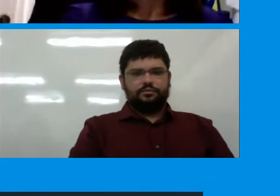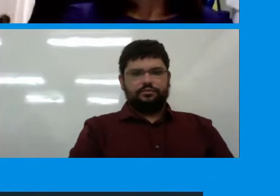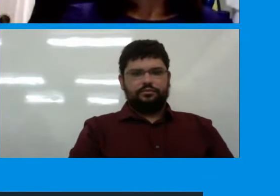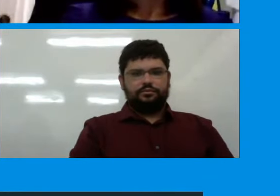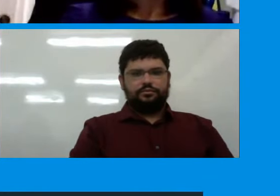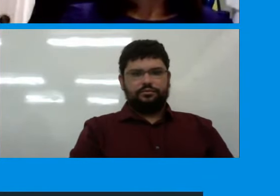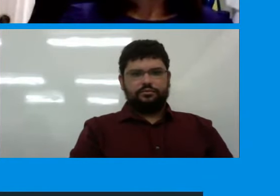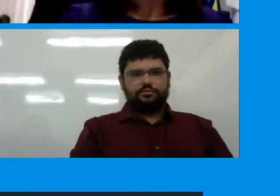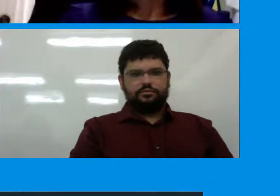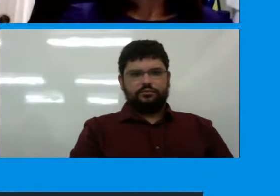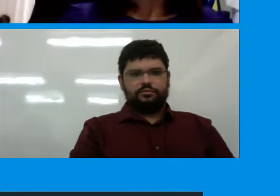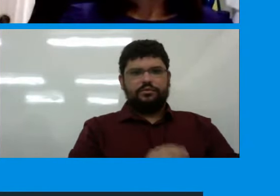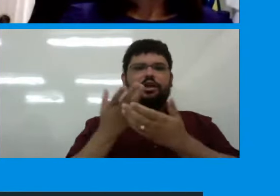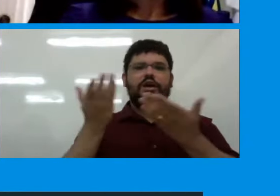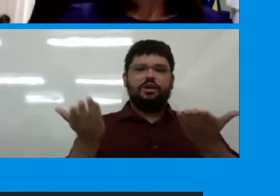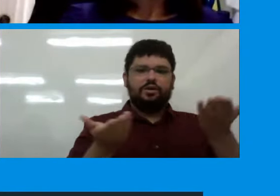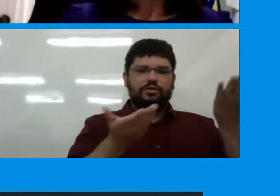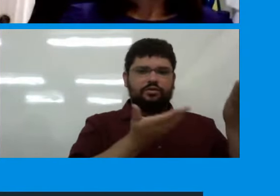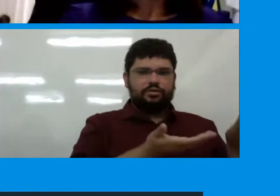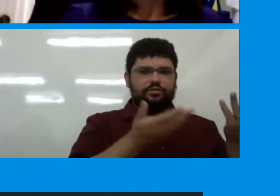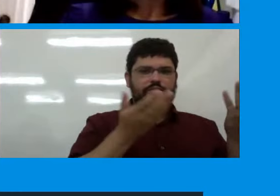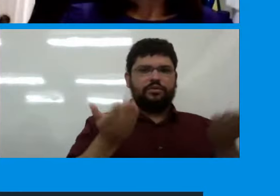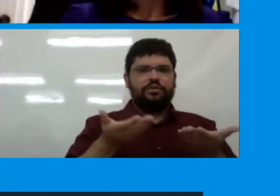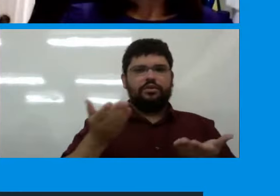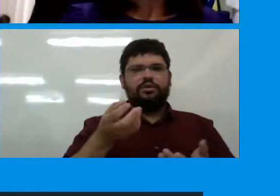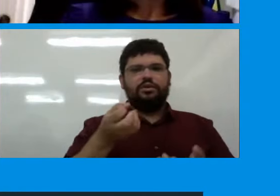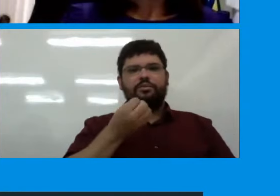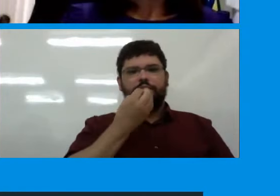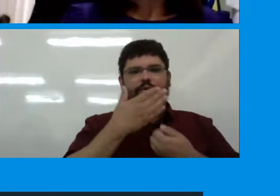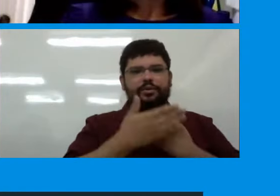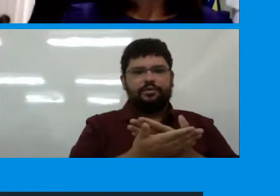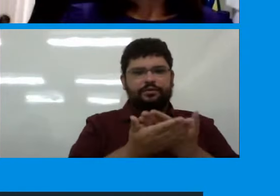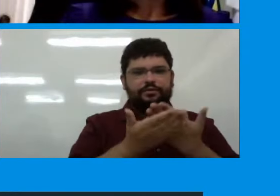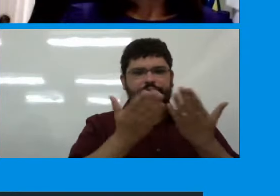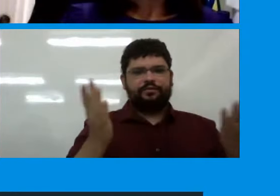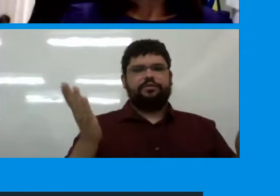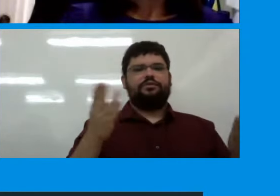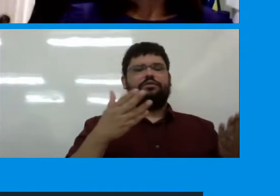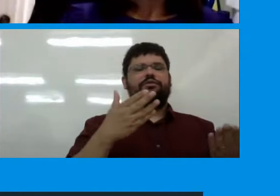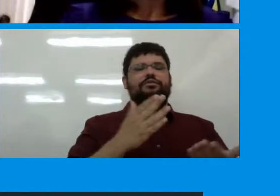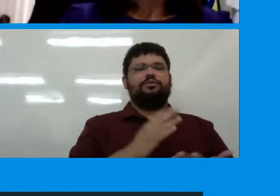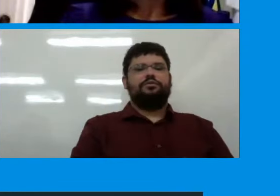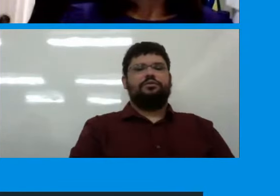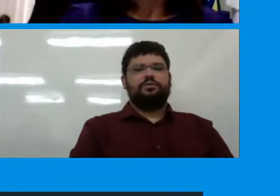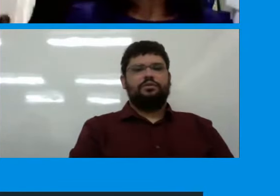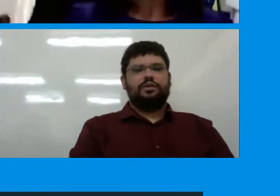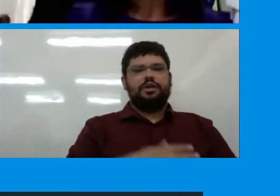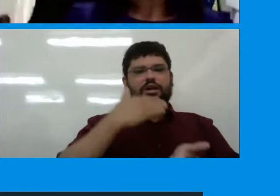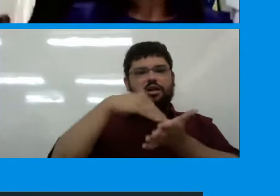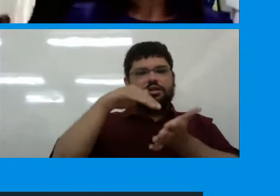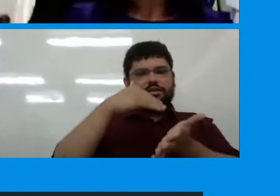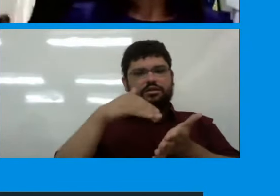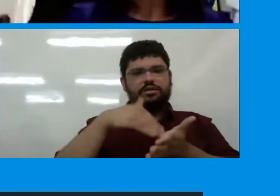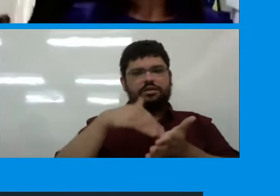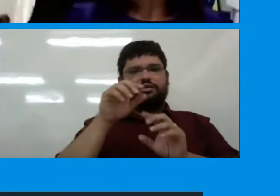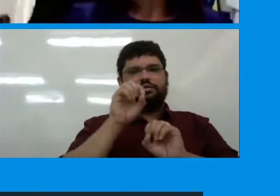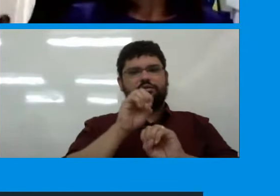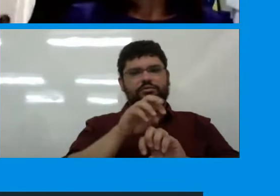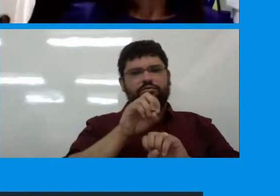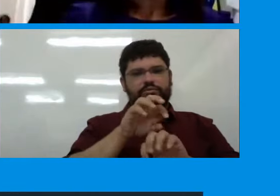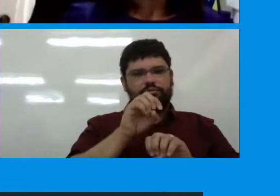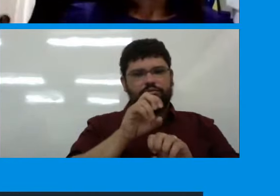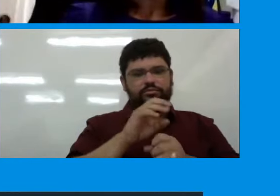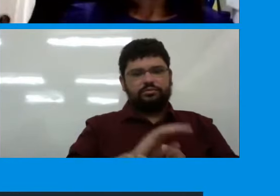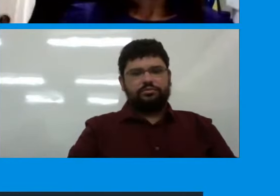E convido agora para desejar as boas-vindas a todos vocês, à nossa secretária municipal de